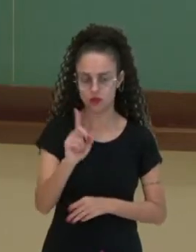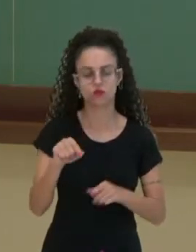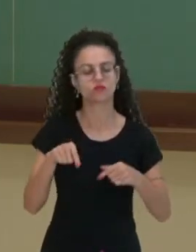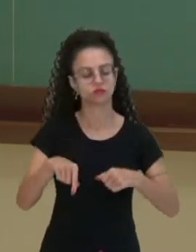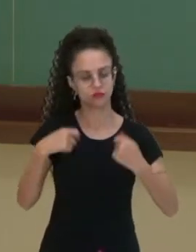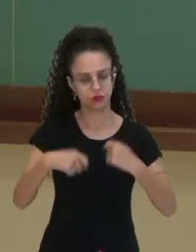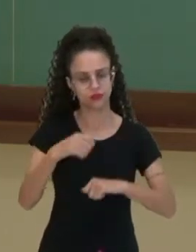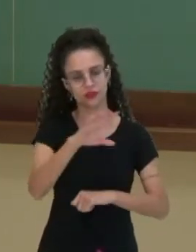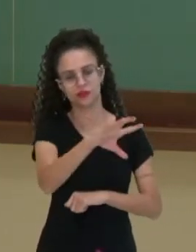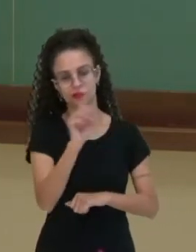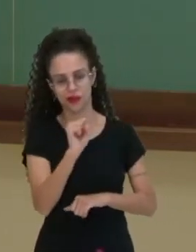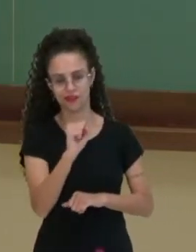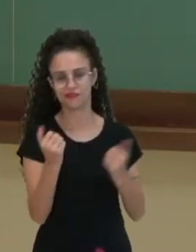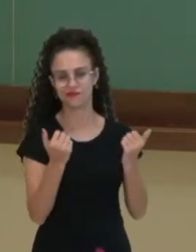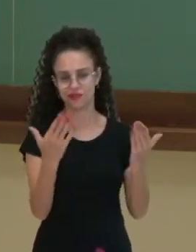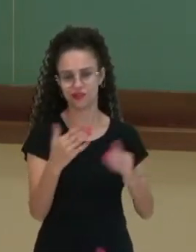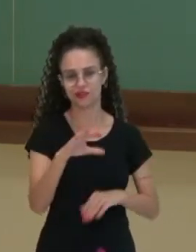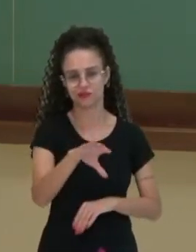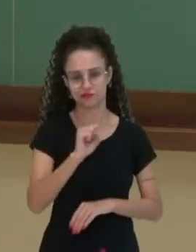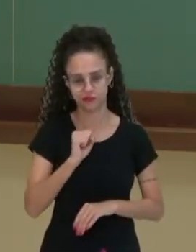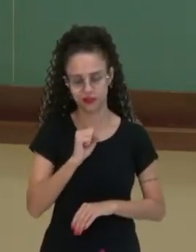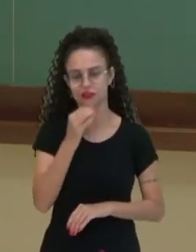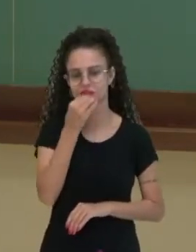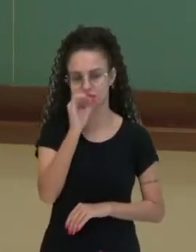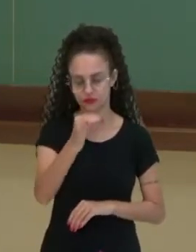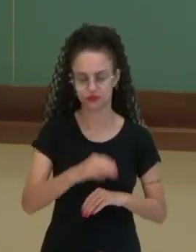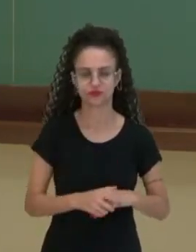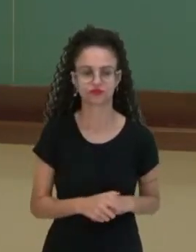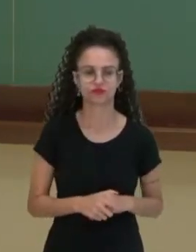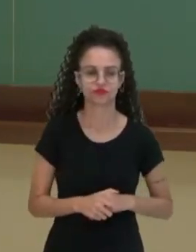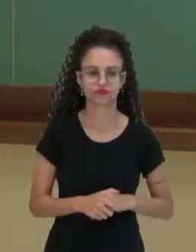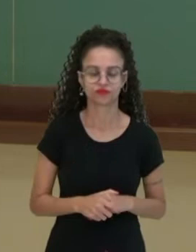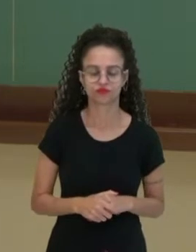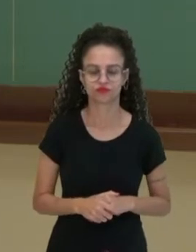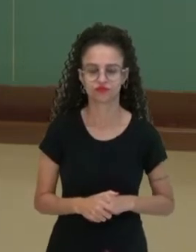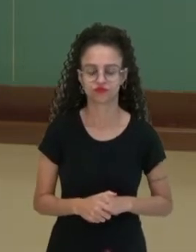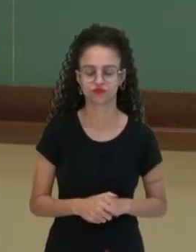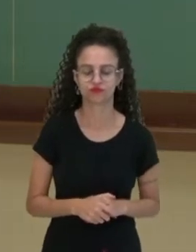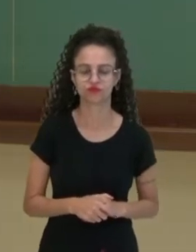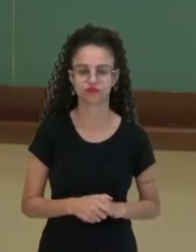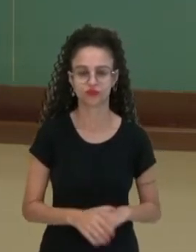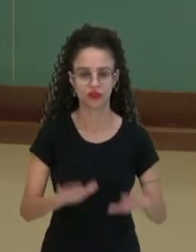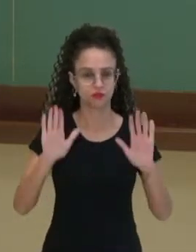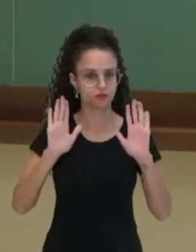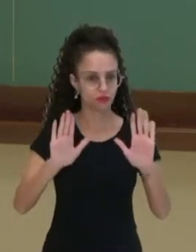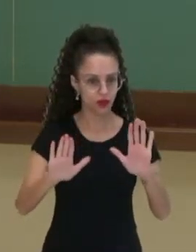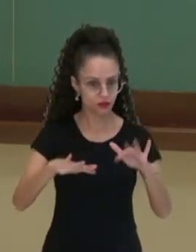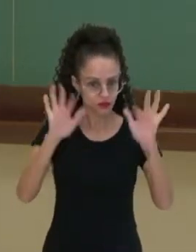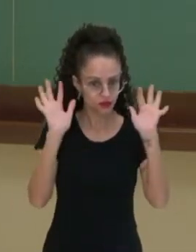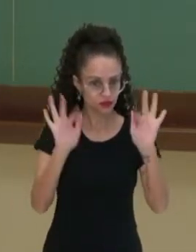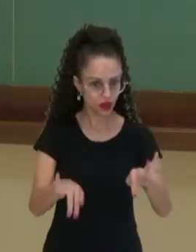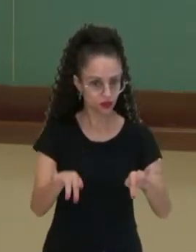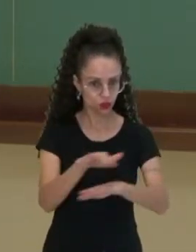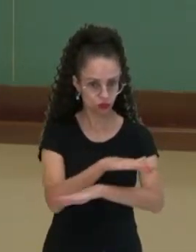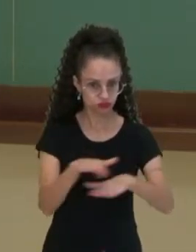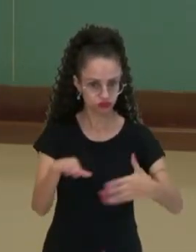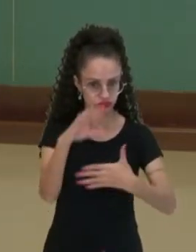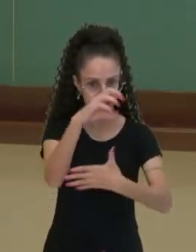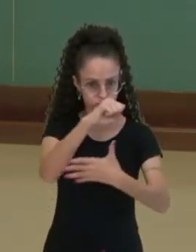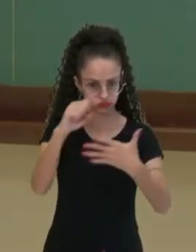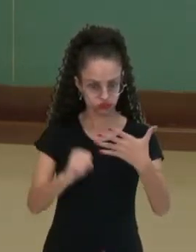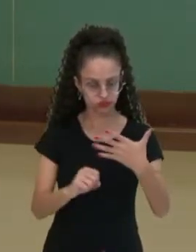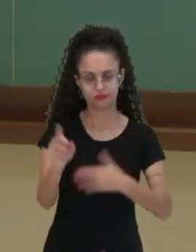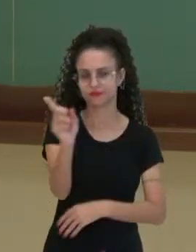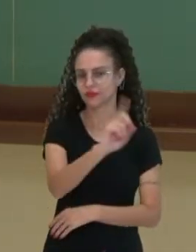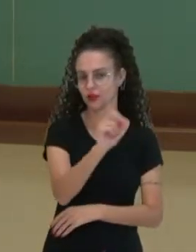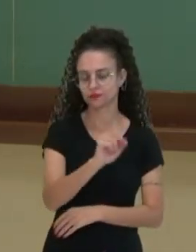necessita do outro para obter a alimentação deles. Mas não encerra aqui a cadeia alimentar. Ela